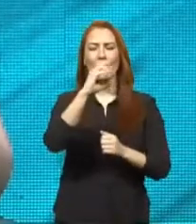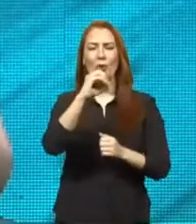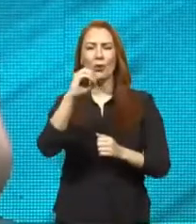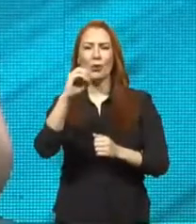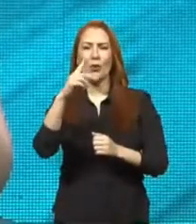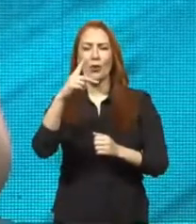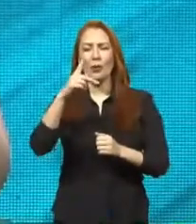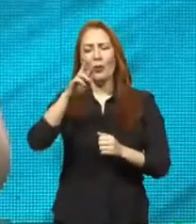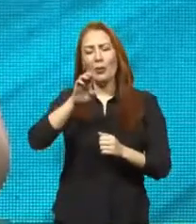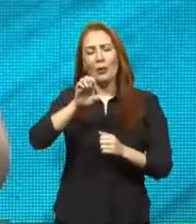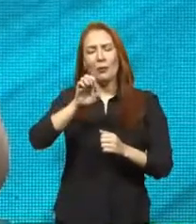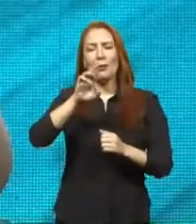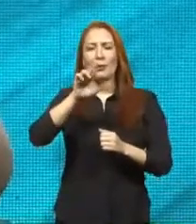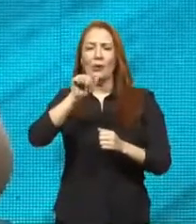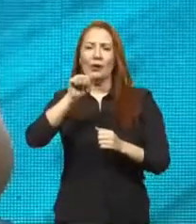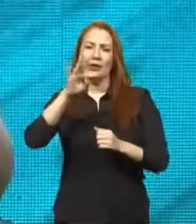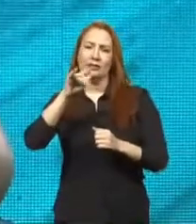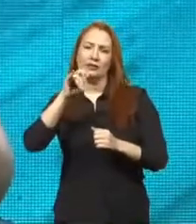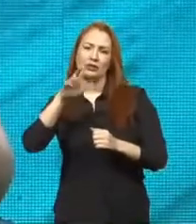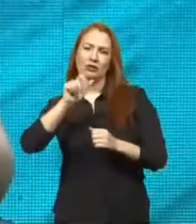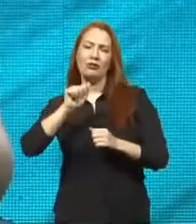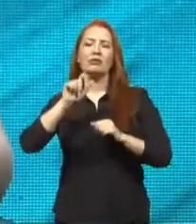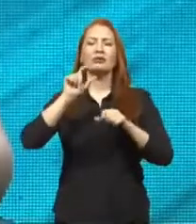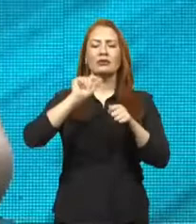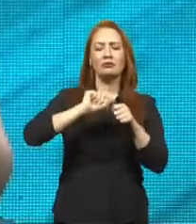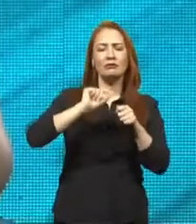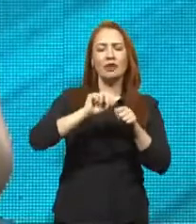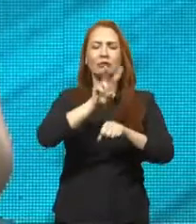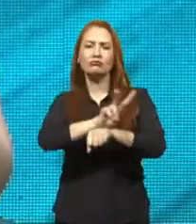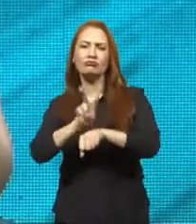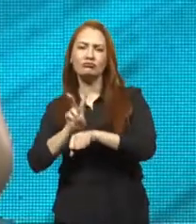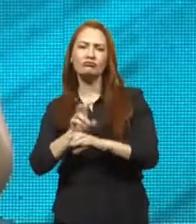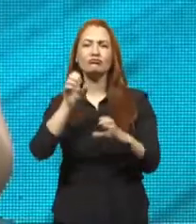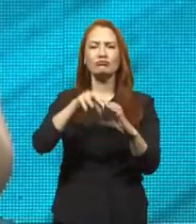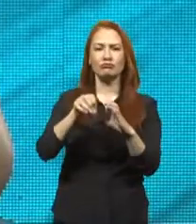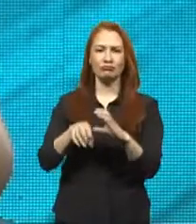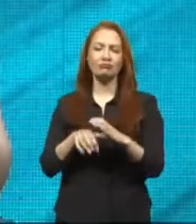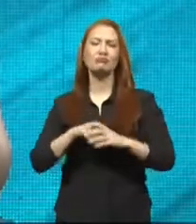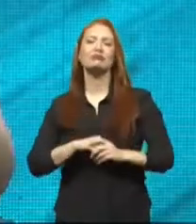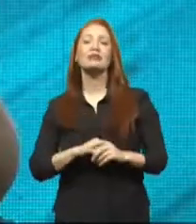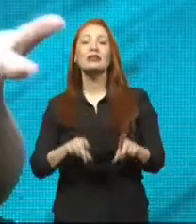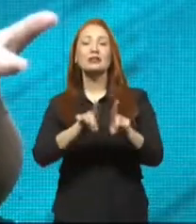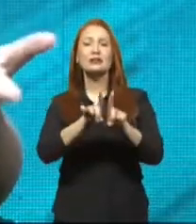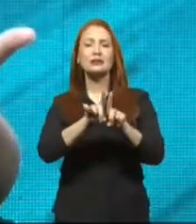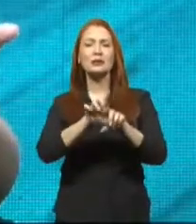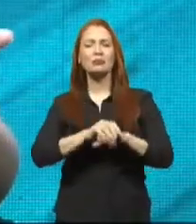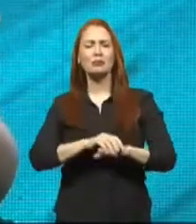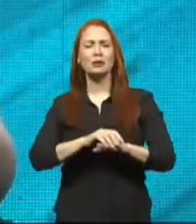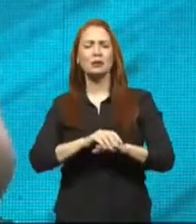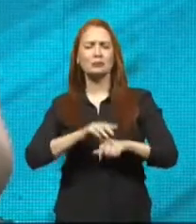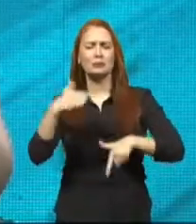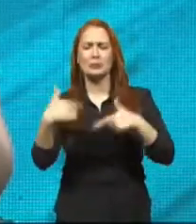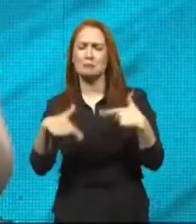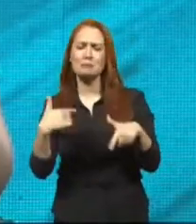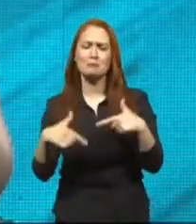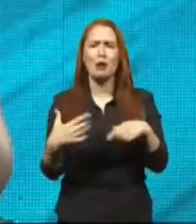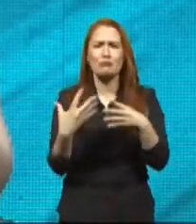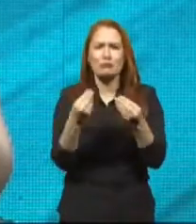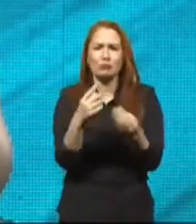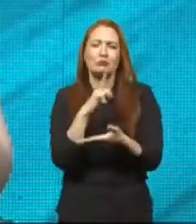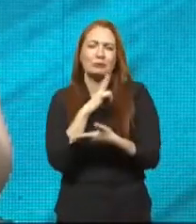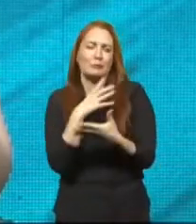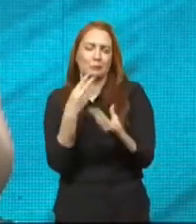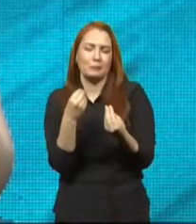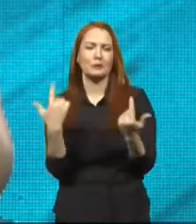da reciclagem, são eles que fazem o tratamento dos nossos resíduos, né? São eles que enfrentam vários dos desafios que a gente vê hoje